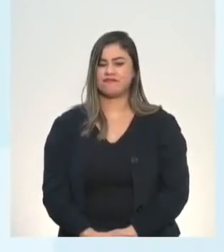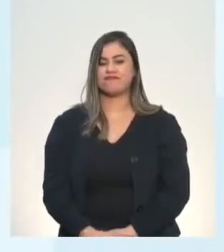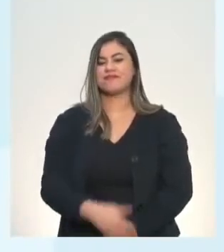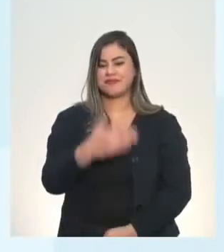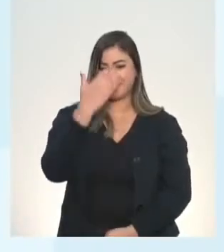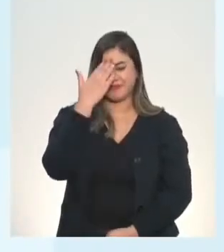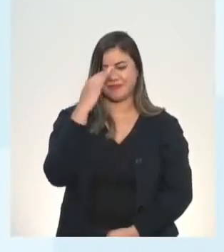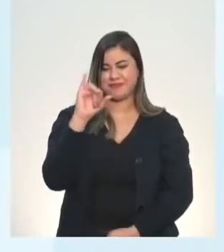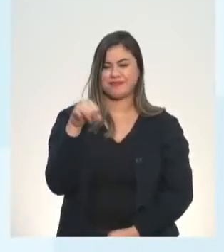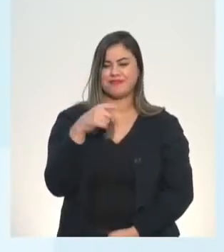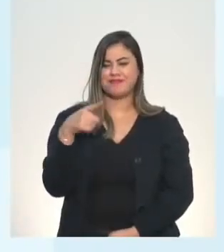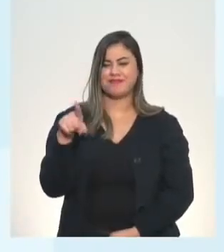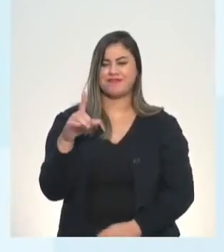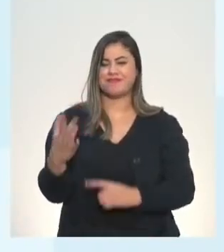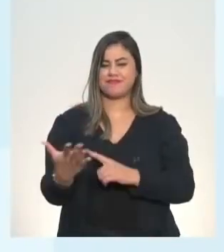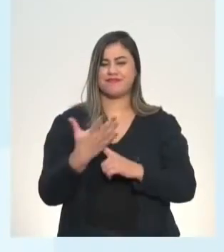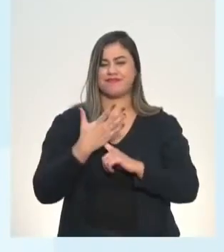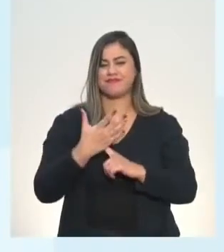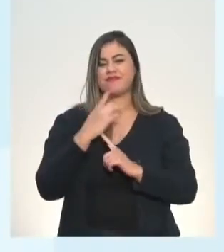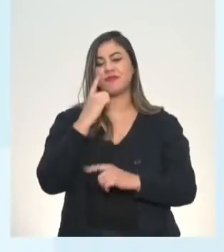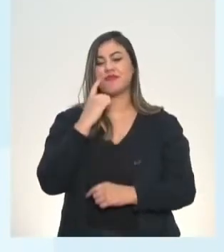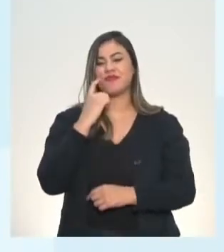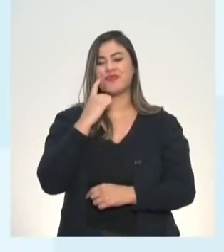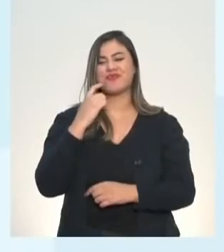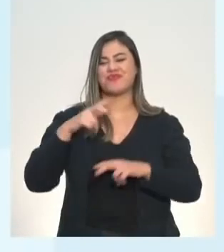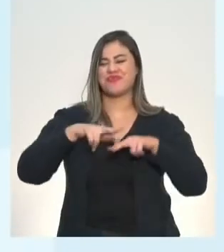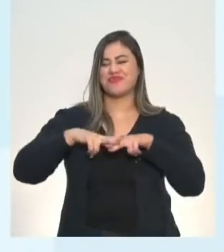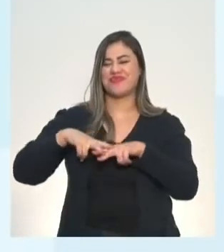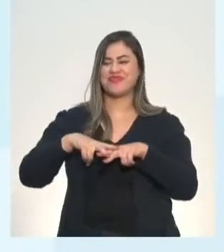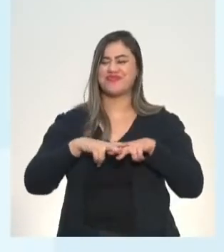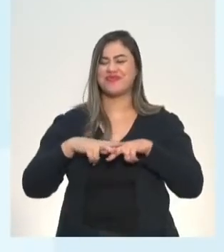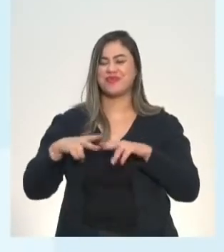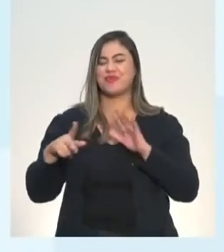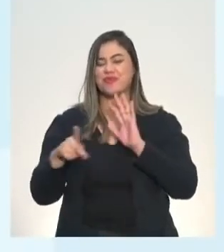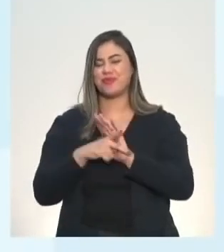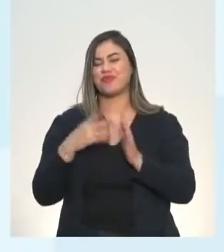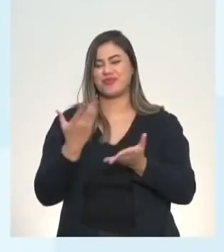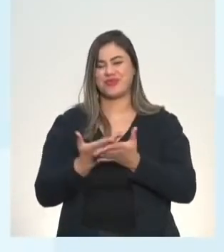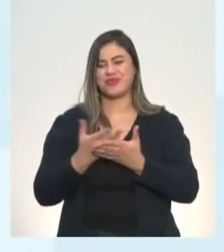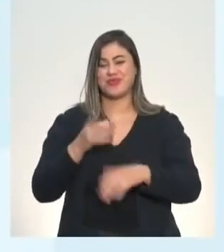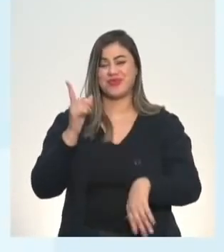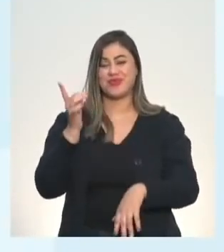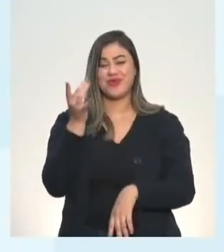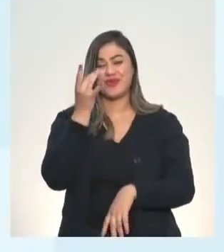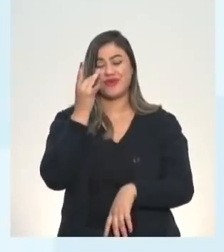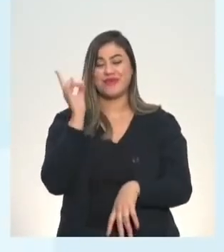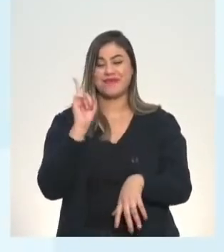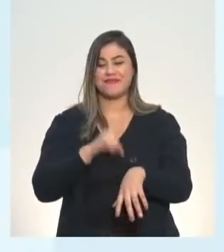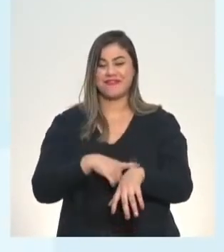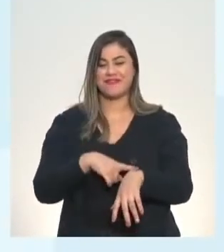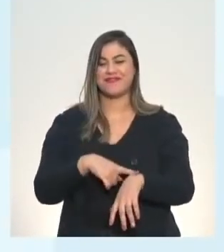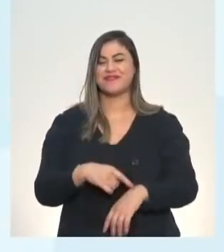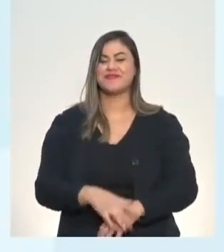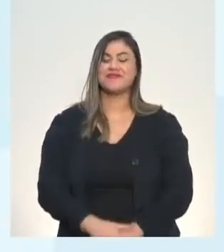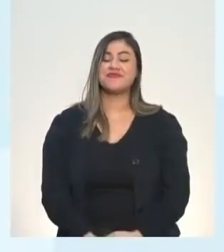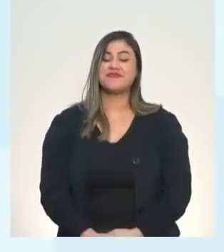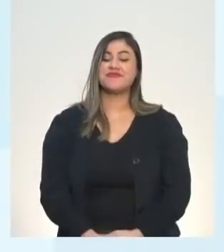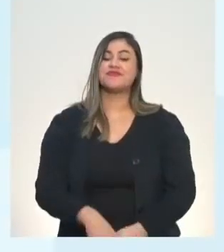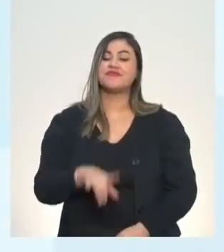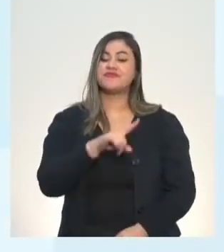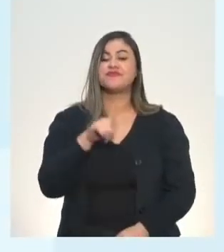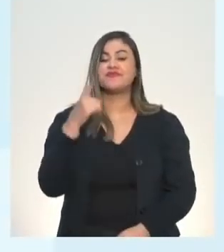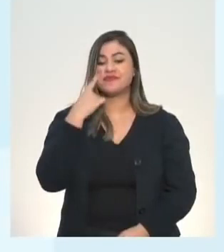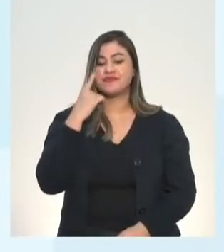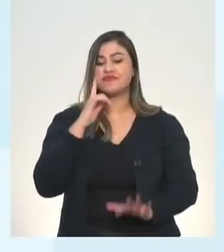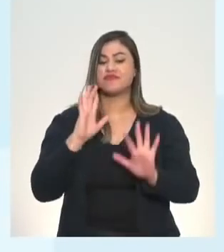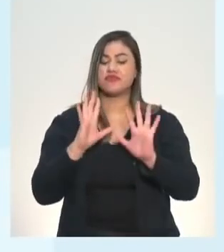João. Welcome. Fazer revisão ao vivo da aula. Ó. Então, bom, vocês já viram lá, tá